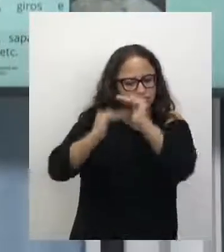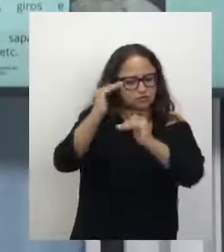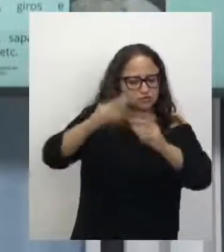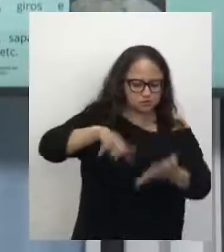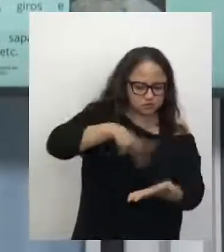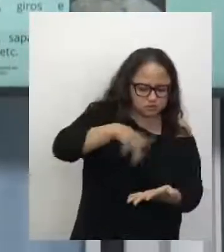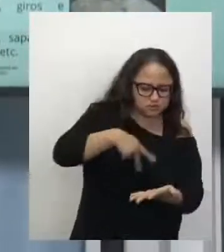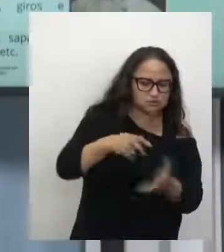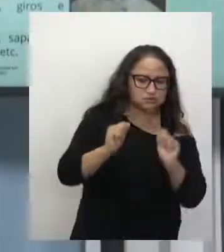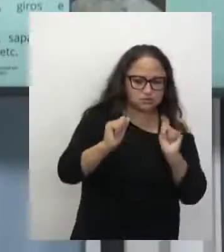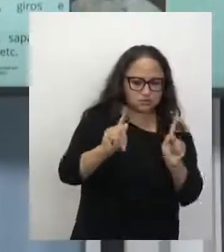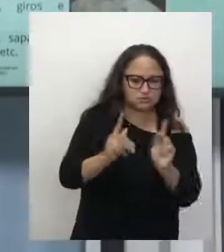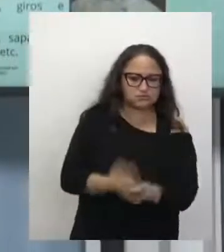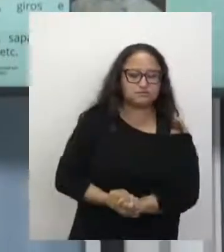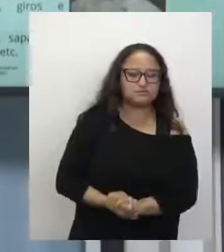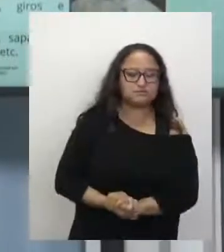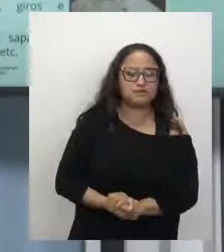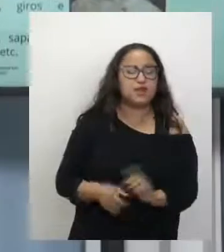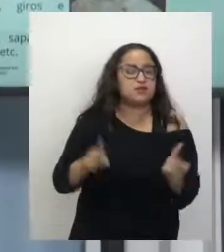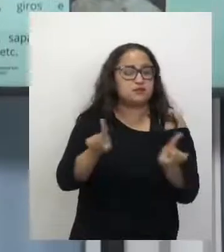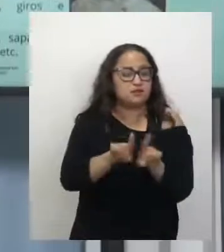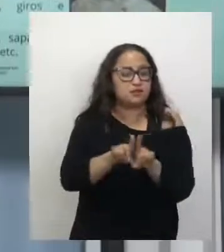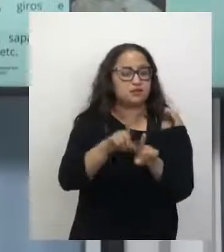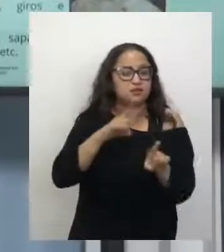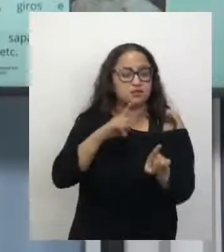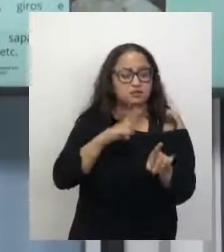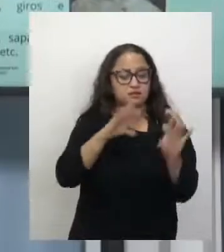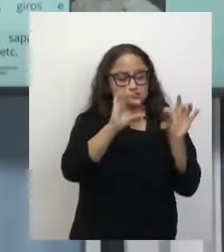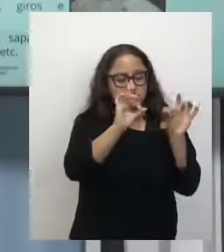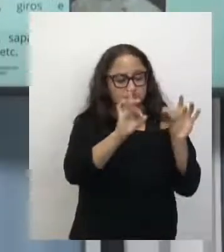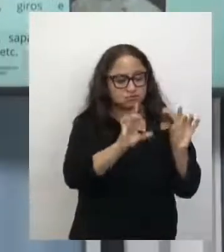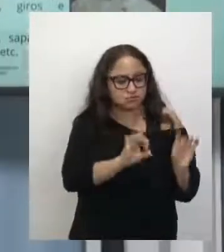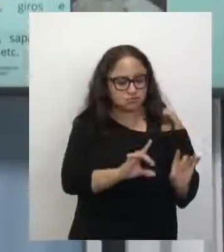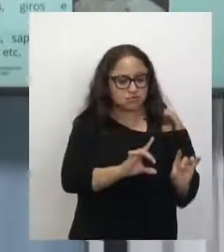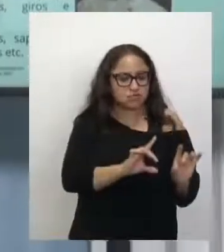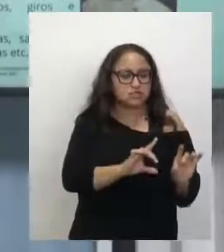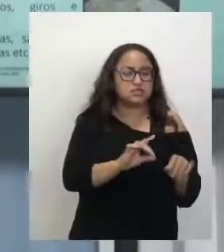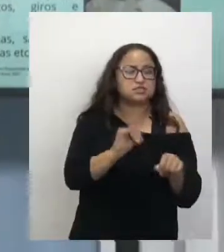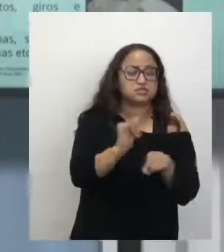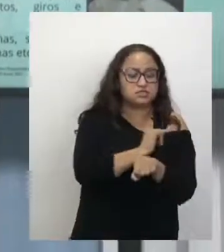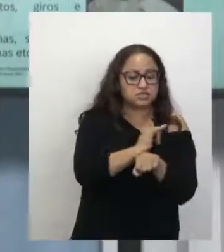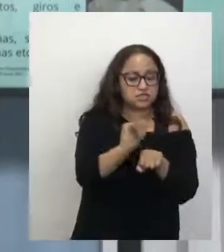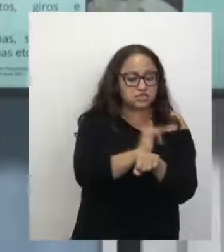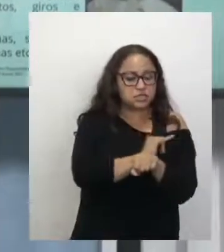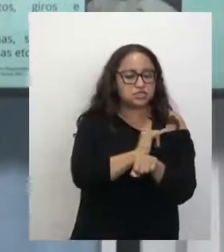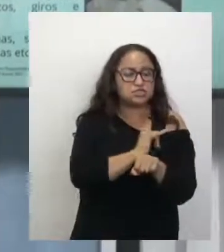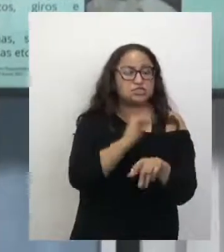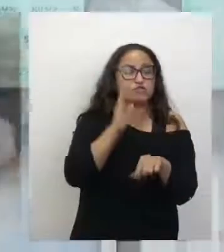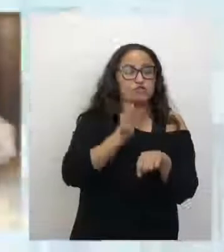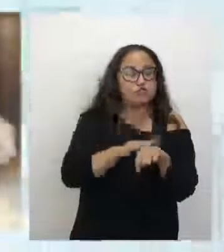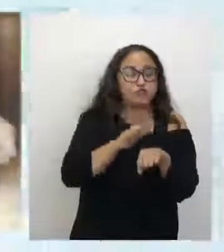tá certo? E nós temos também algumas técnicas de composição e execução, que nós